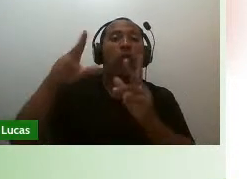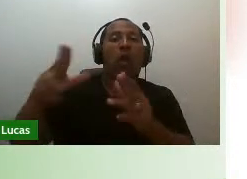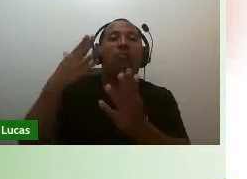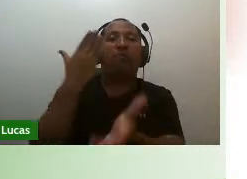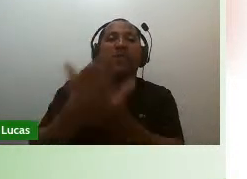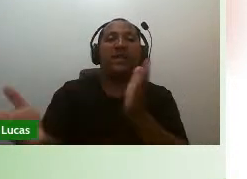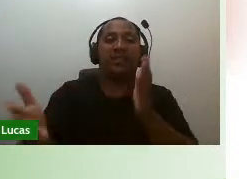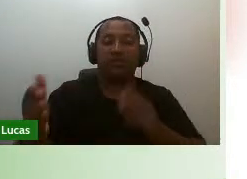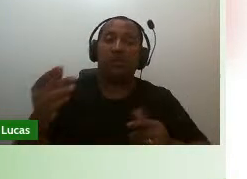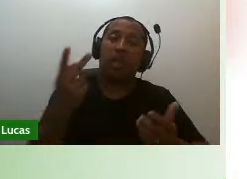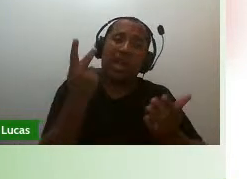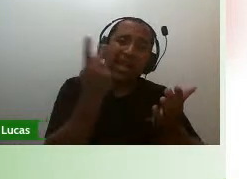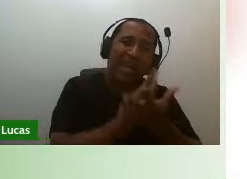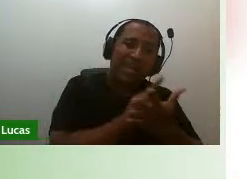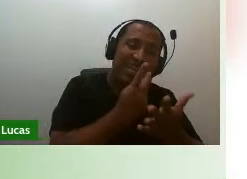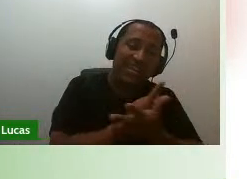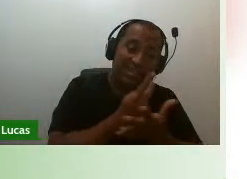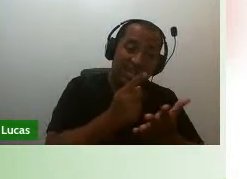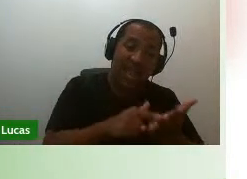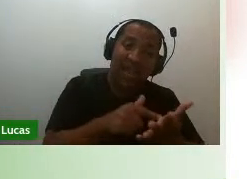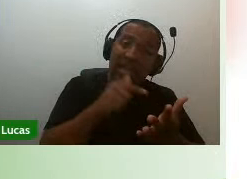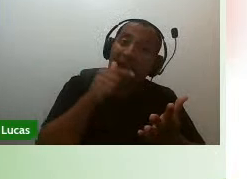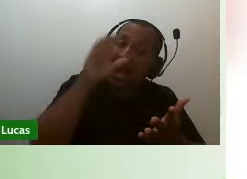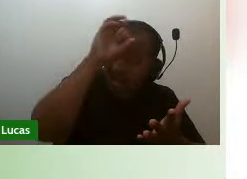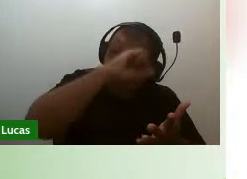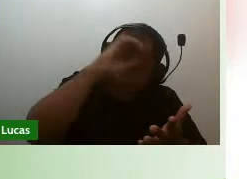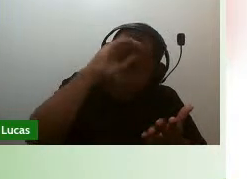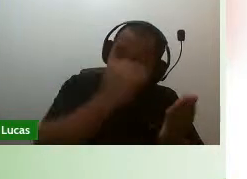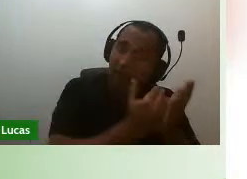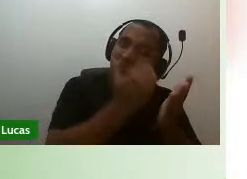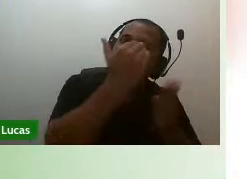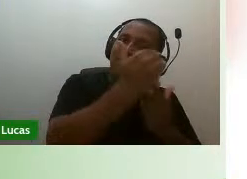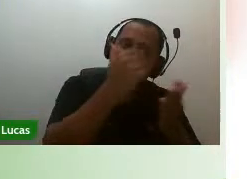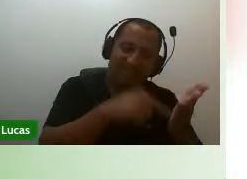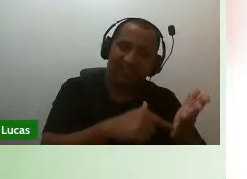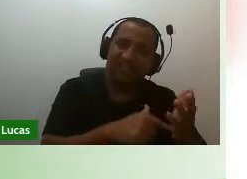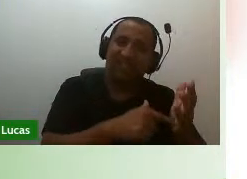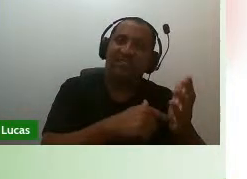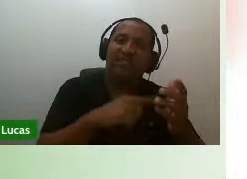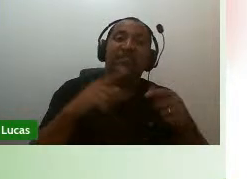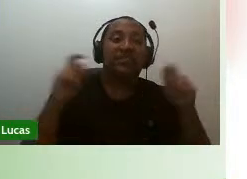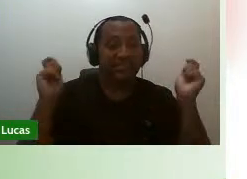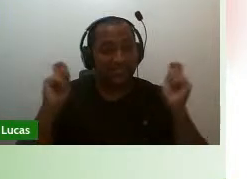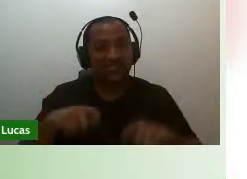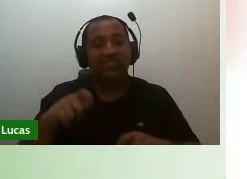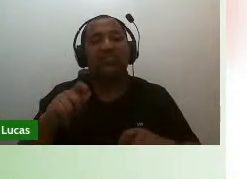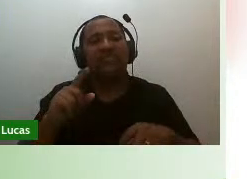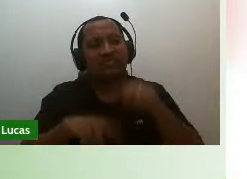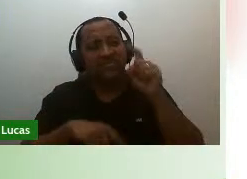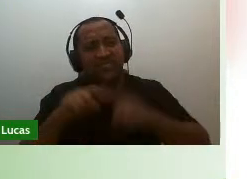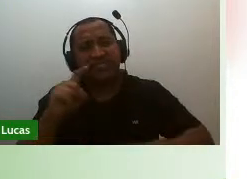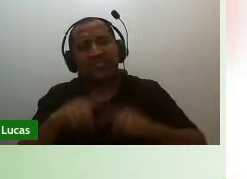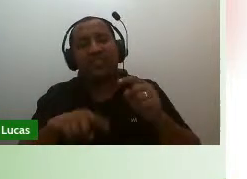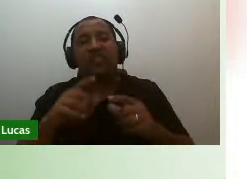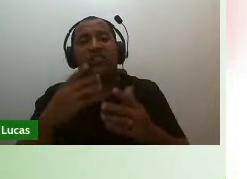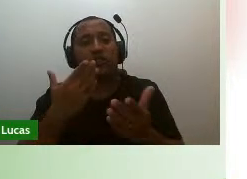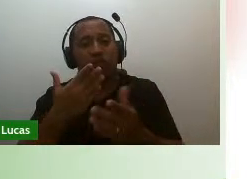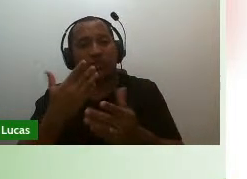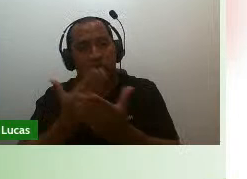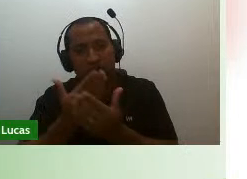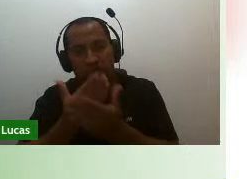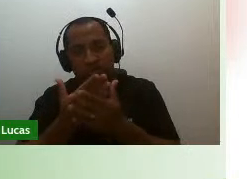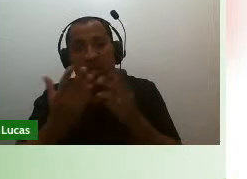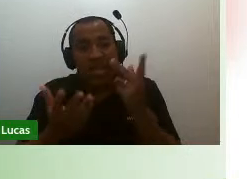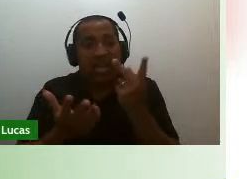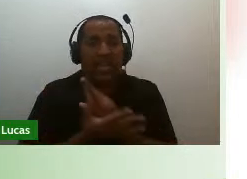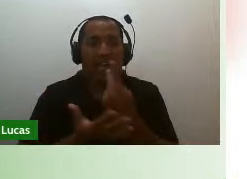ser encarado como uma oportunidade de aprendizagem, a gente aprende com os erros. E propor atividades onde o estudante possa cometer erros sem